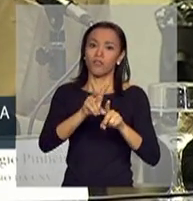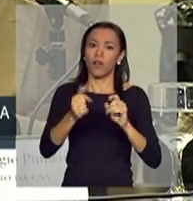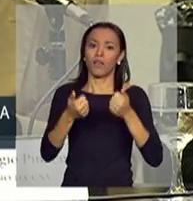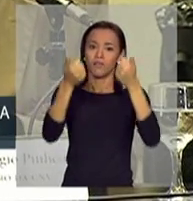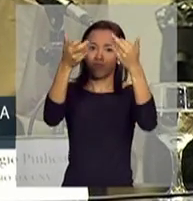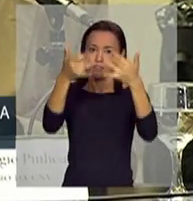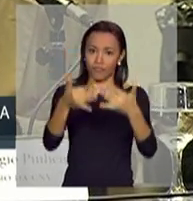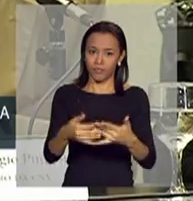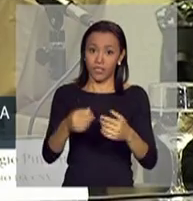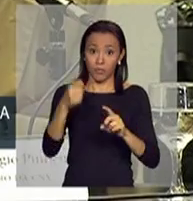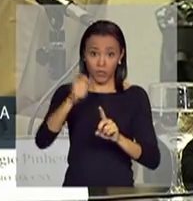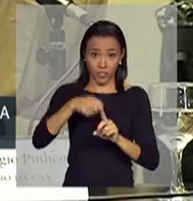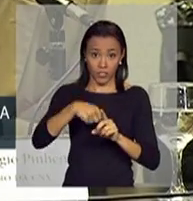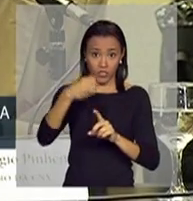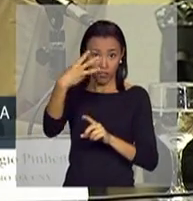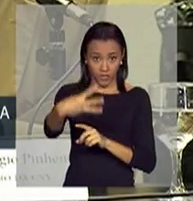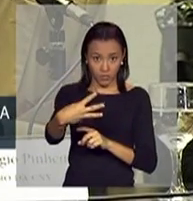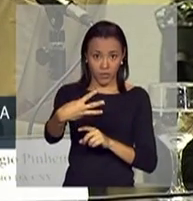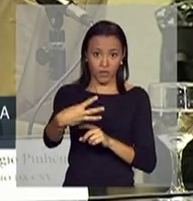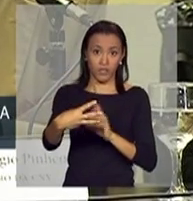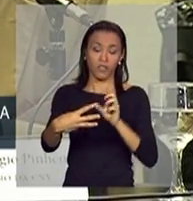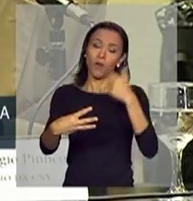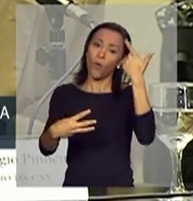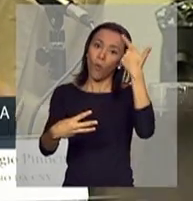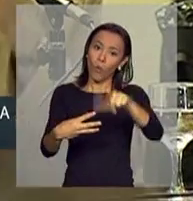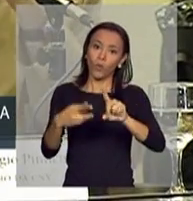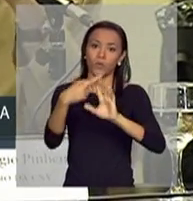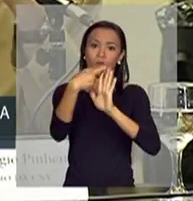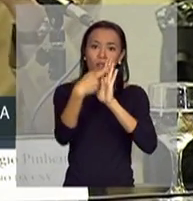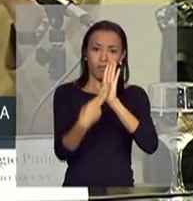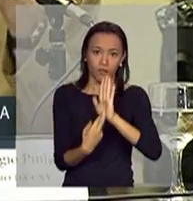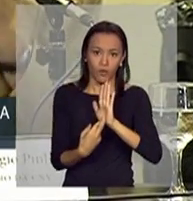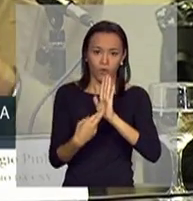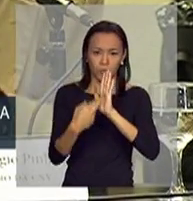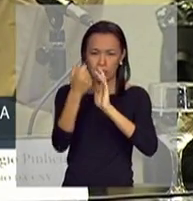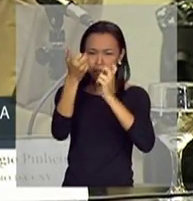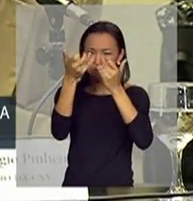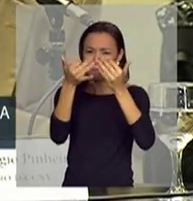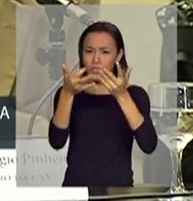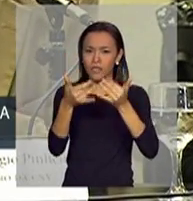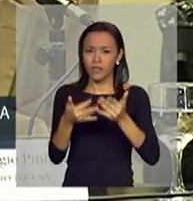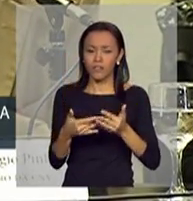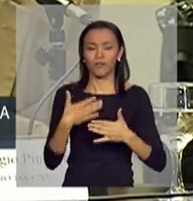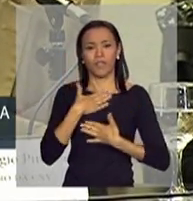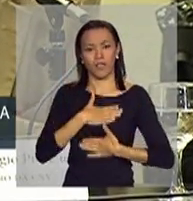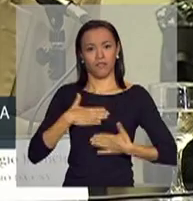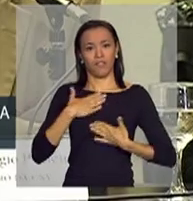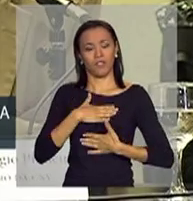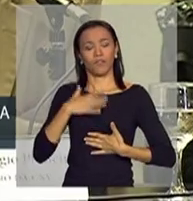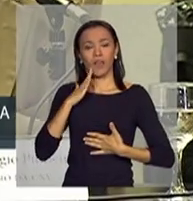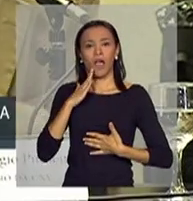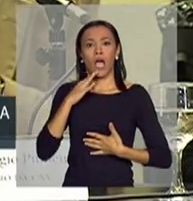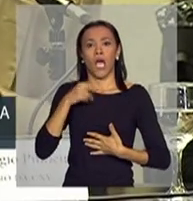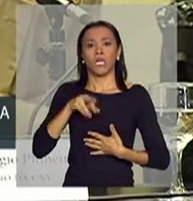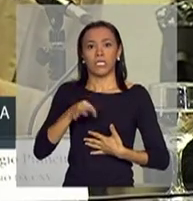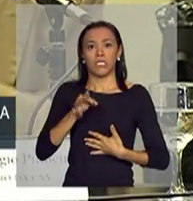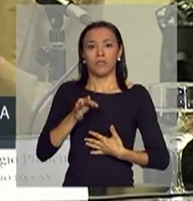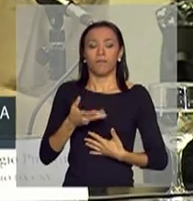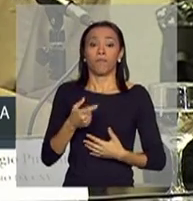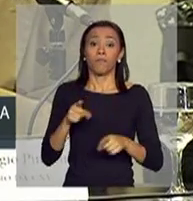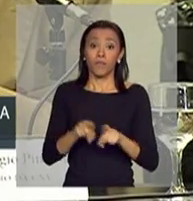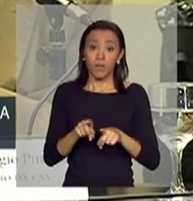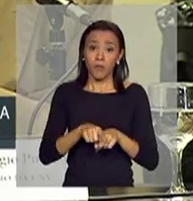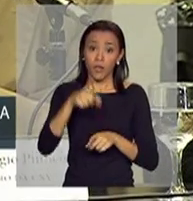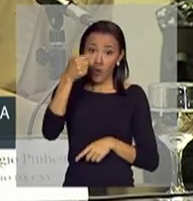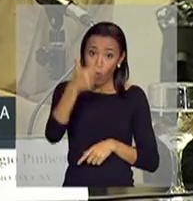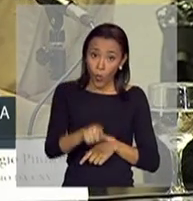dos 3 meses da Rosa, outro relatório, com maiores satisfações, possa ser. Eu também quero agregar a